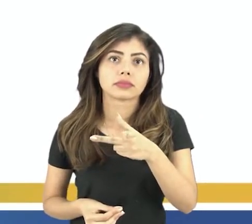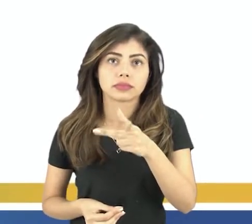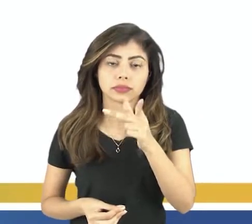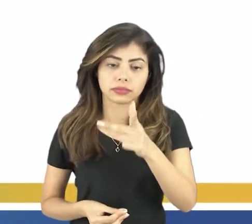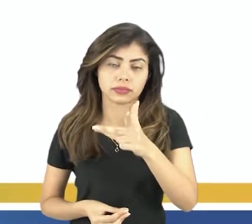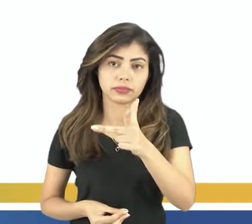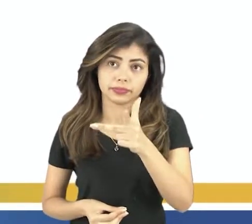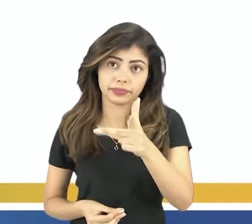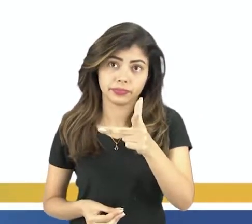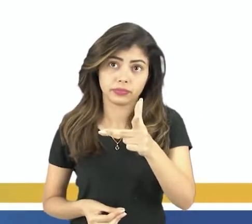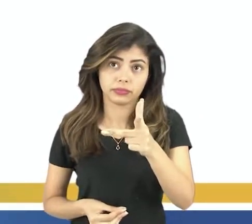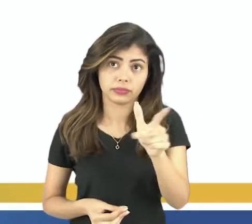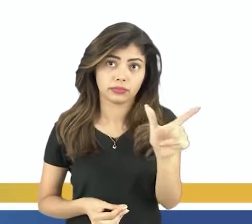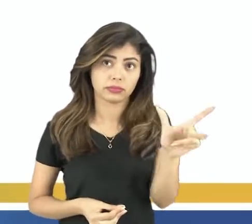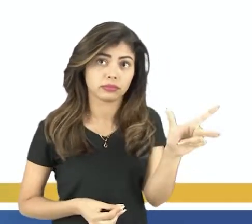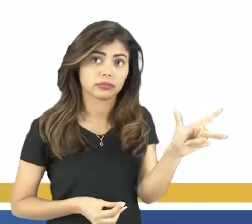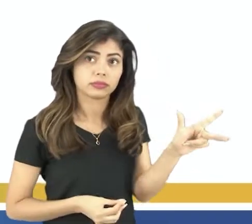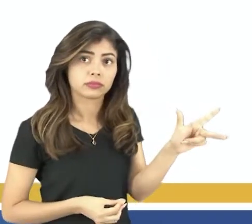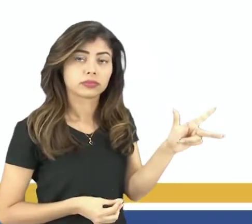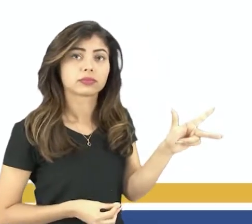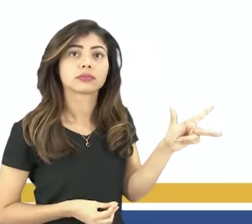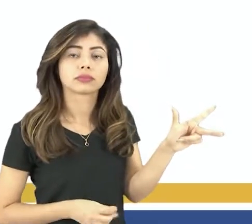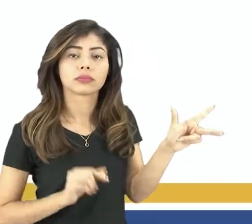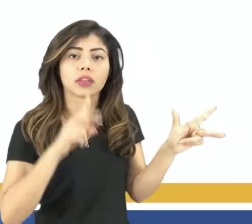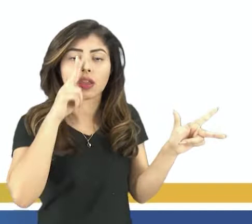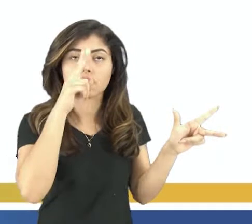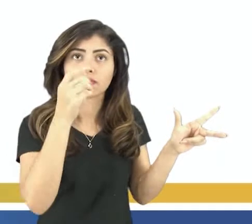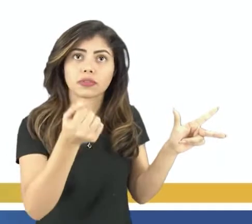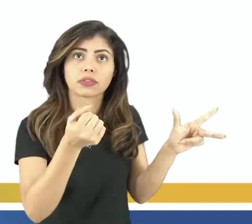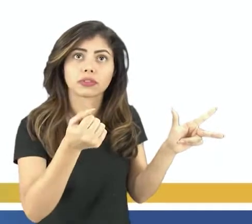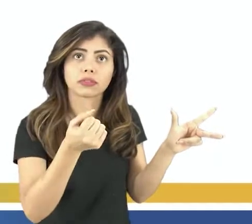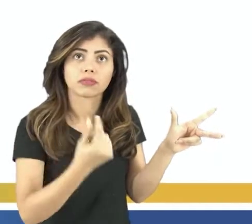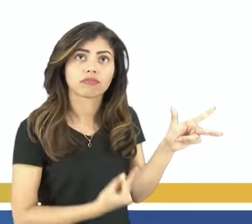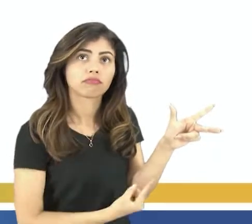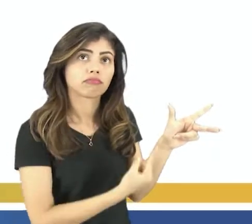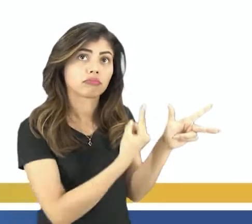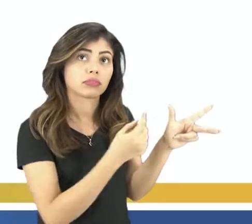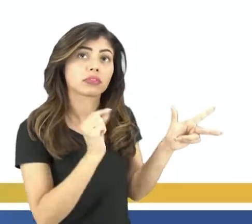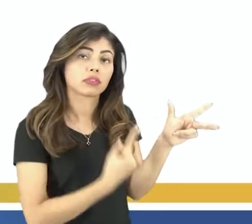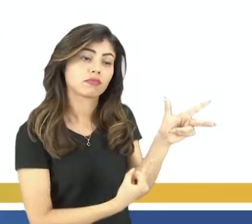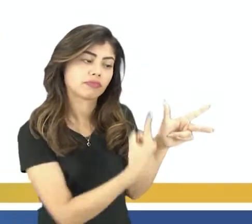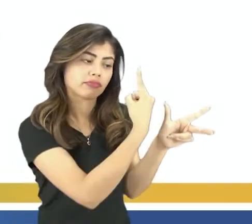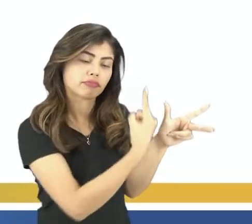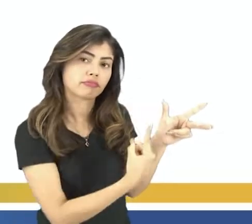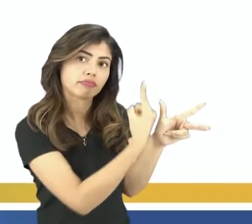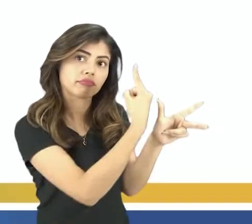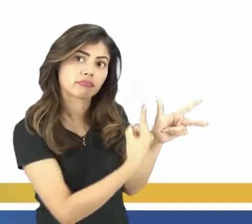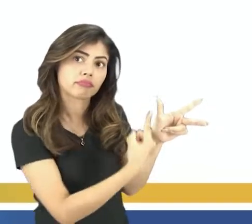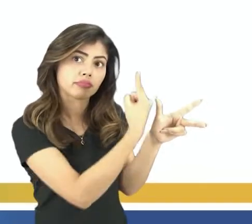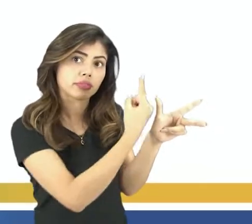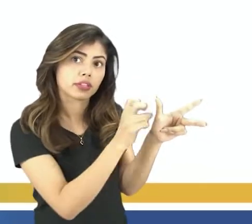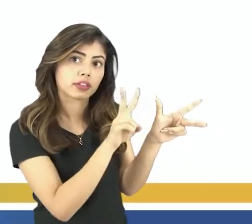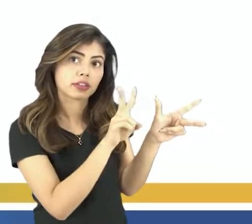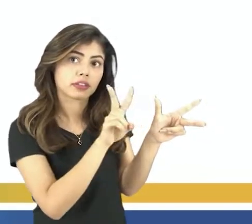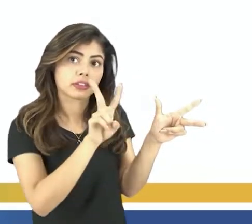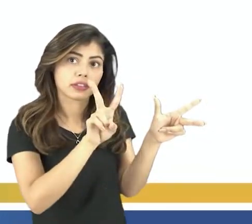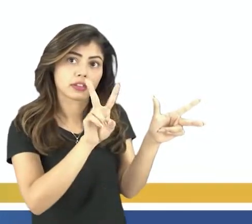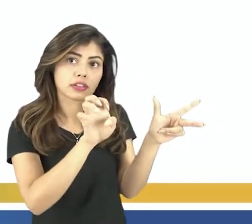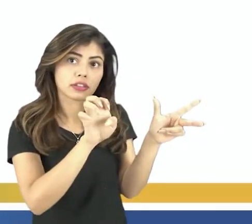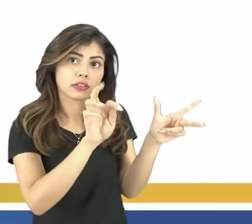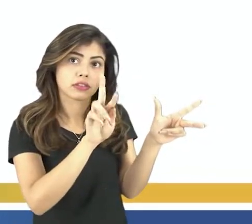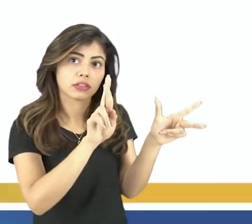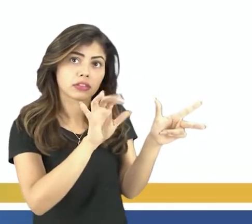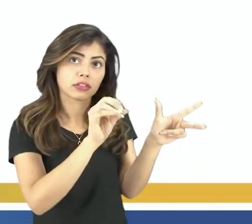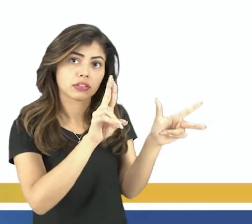indica a direção da força magnética. A força magnética vai ser o vetor que sempre fica para cima. Se você considerar aí os